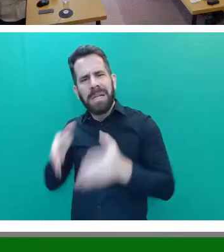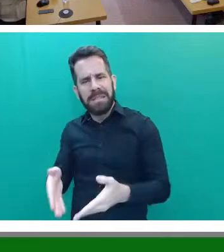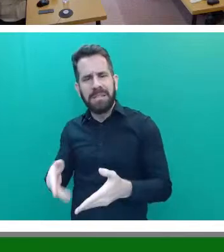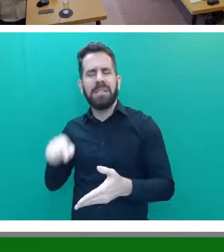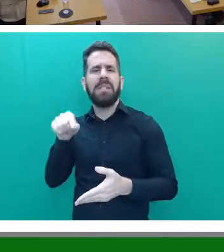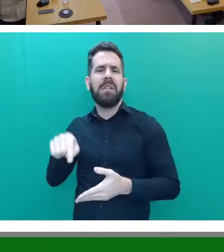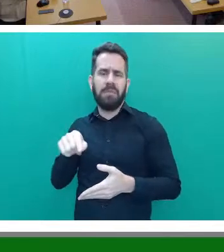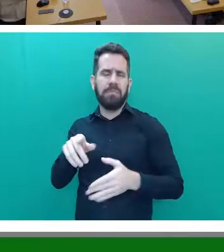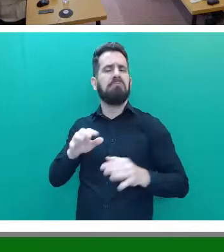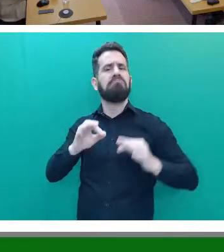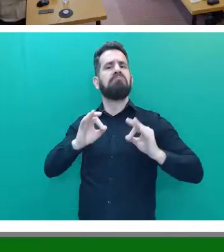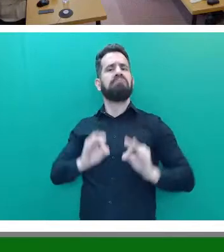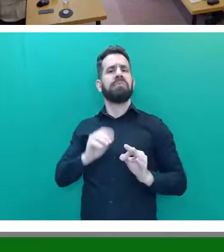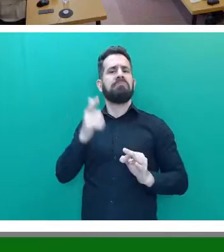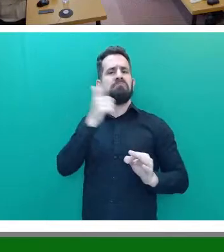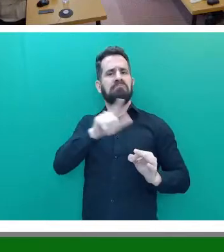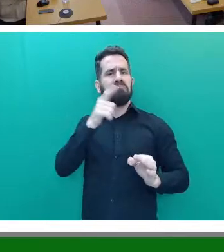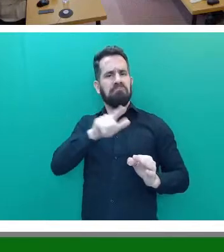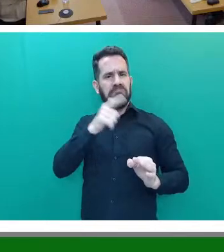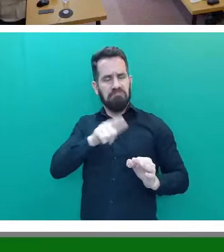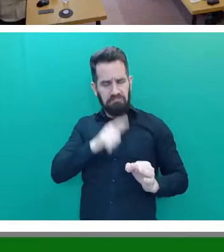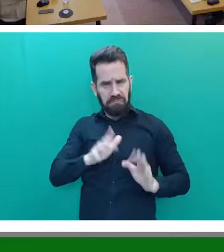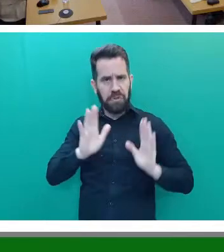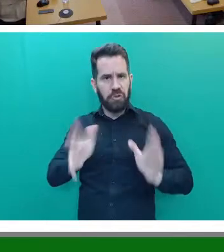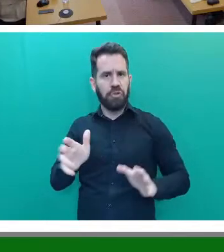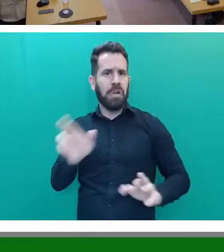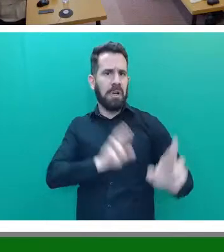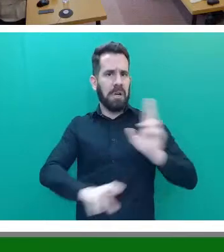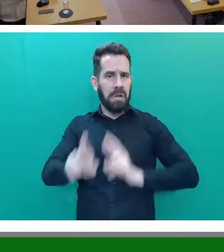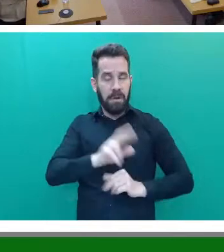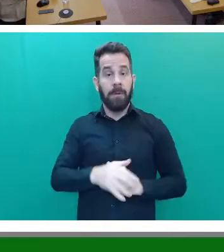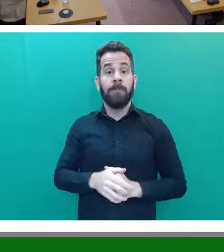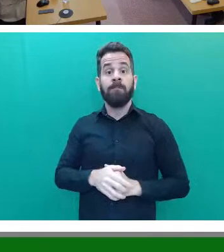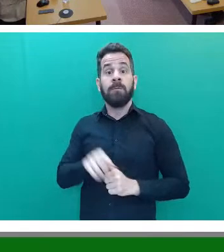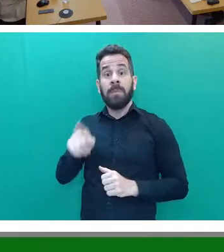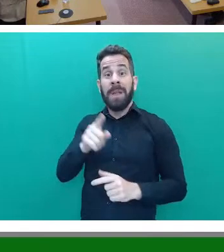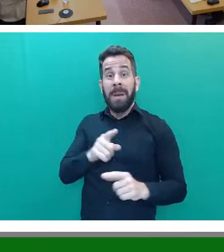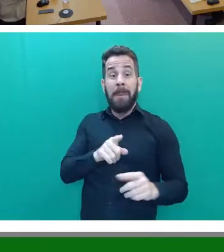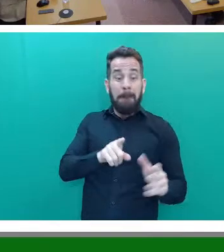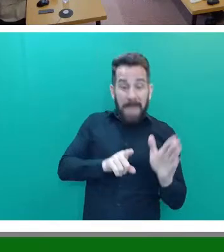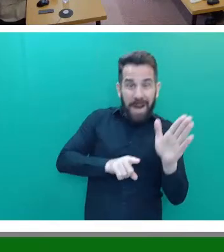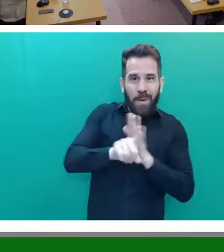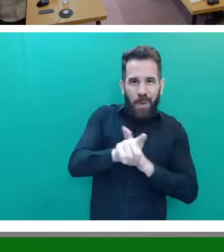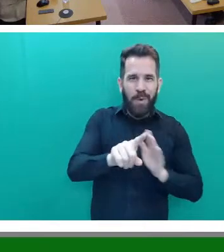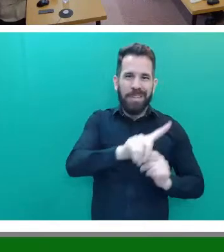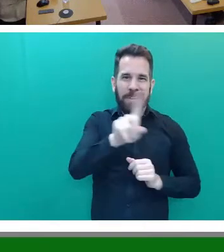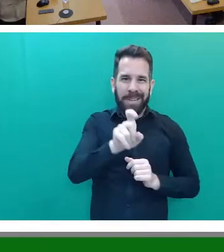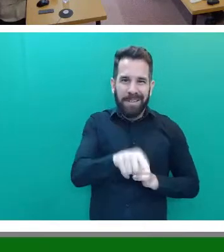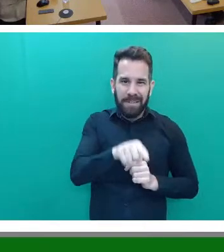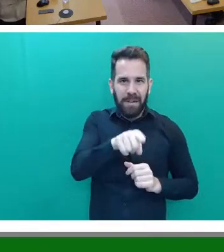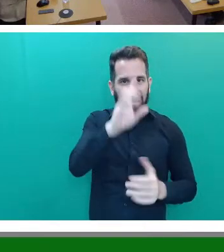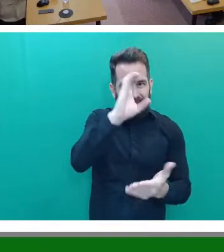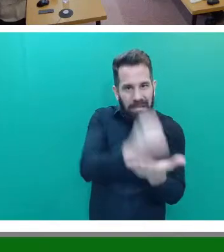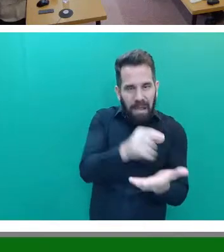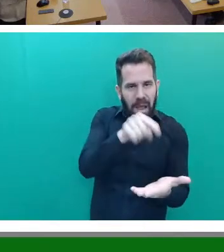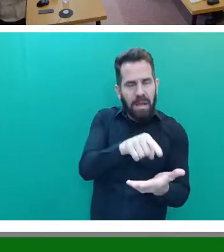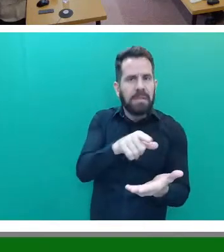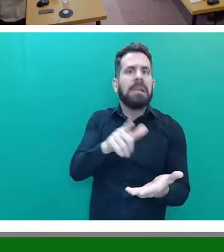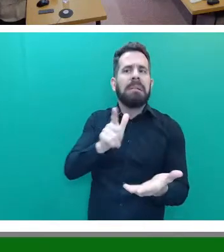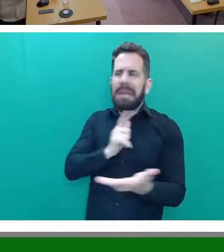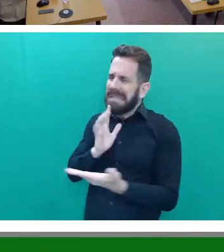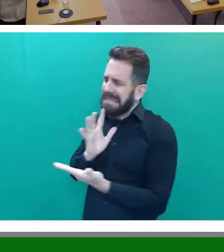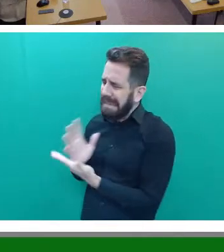Sua pergunta de tese foi respondida com dados valiosos. Além de discutir conceitos relevantes à sua